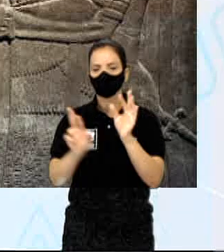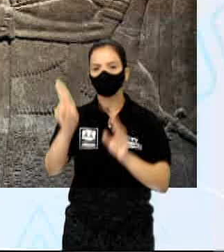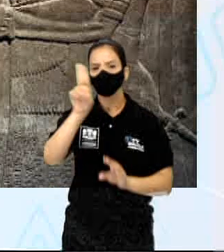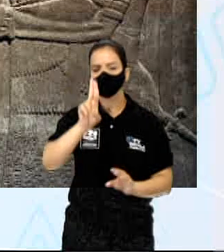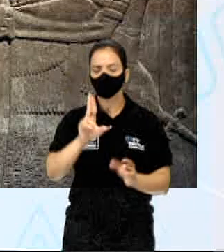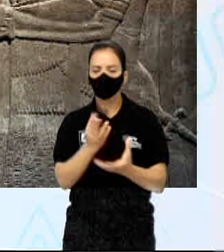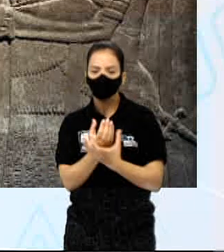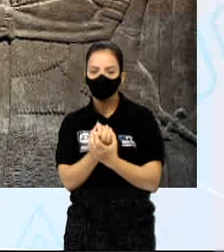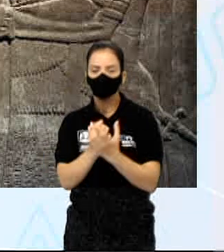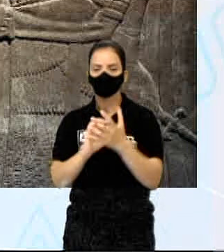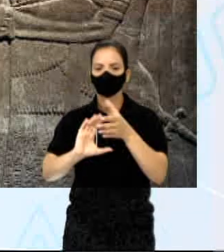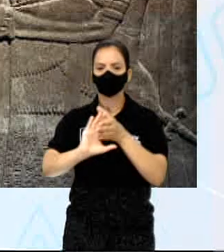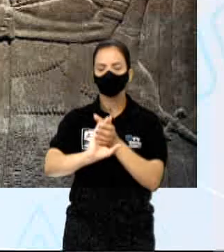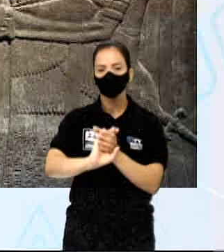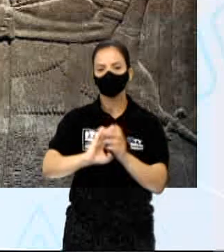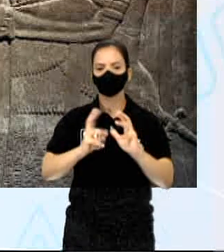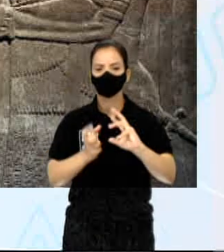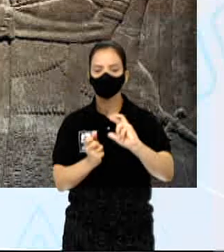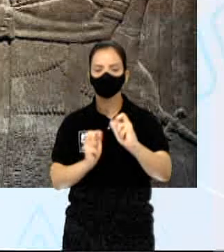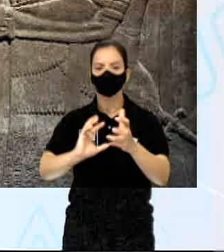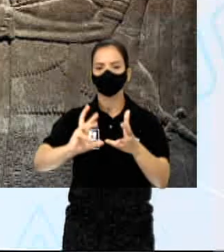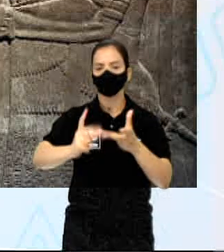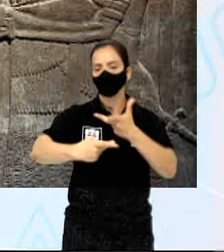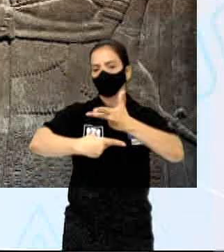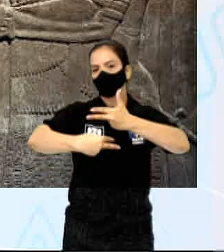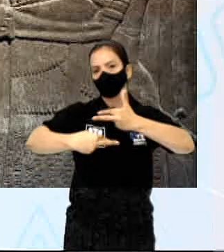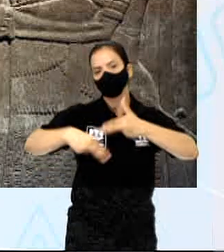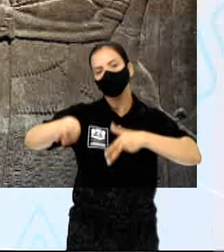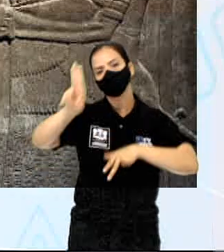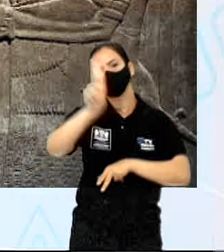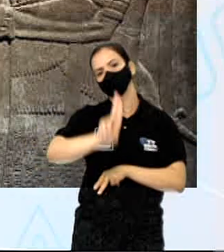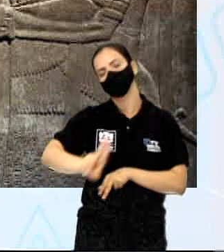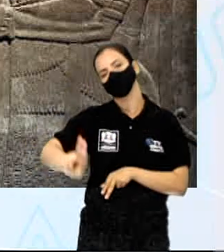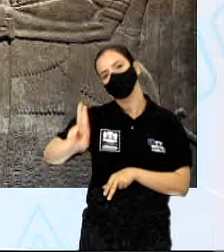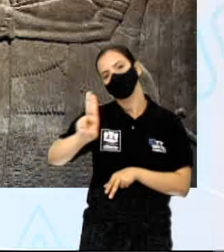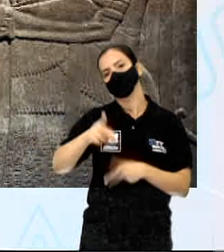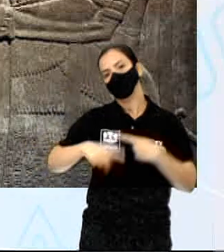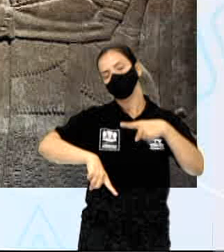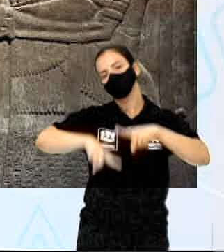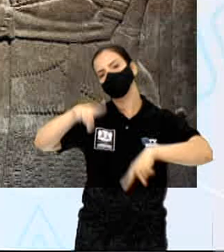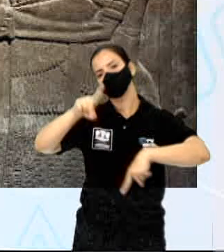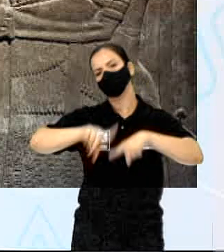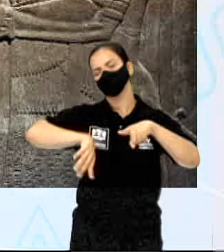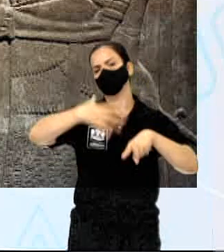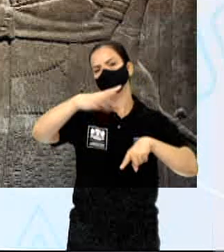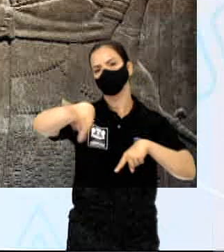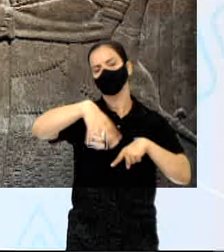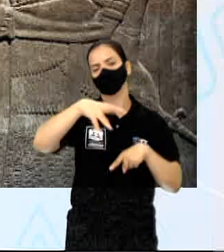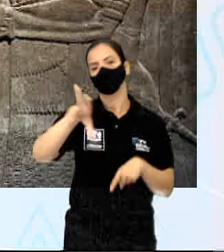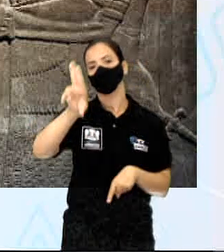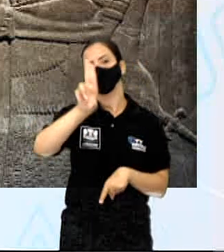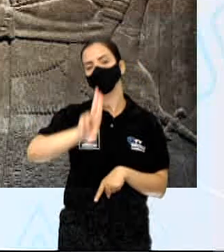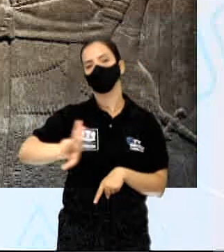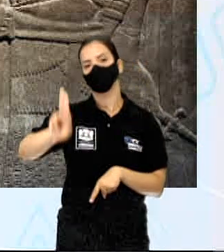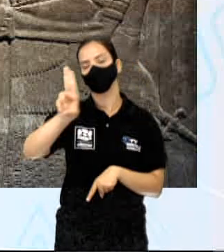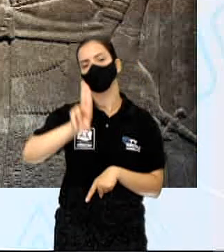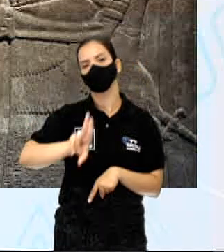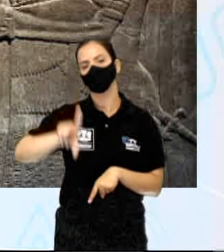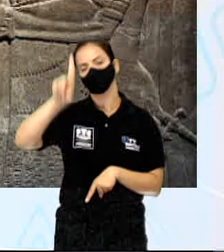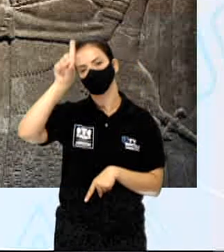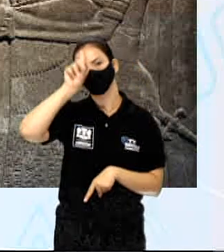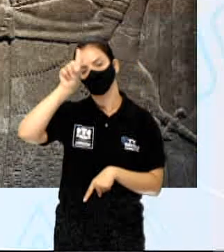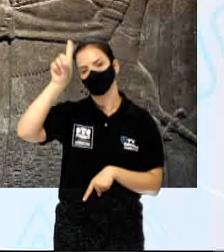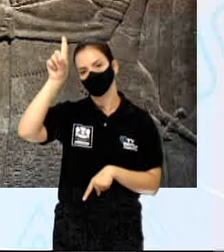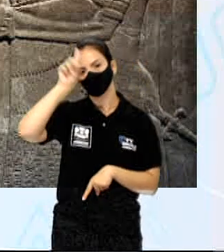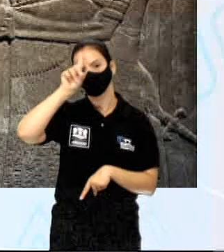pela elaboração de elementos que iriam ser utilizados, e objetos, né, em gerais, que iriam ser utilizados ali no dia a